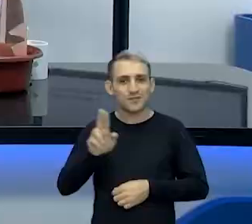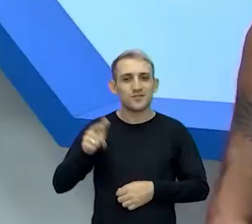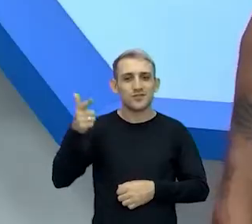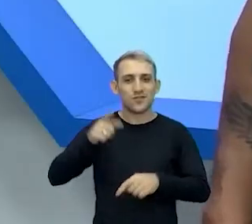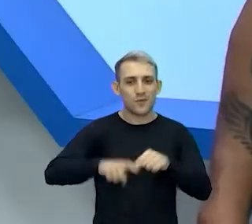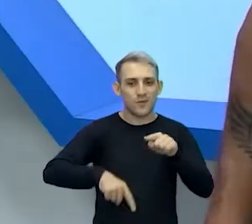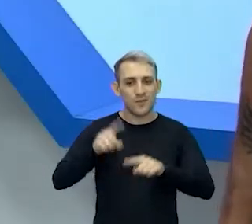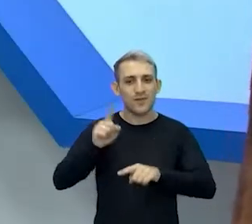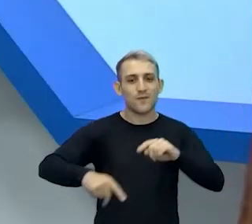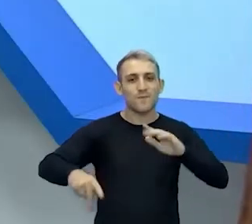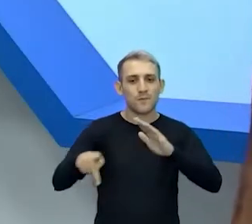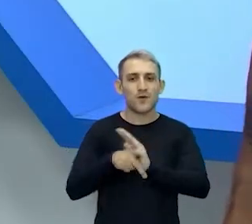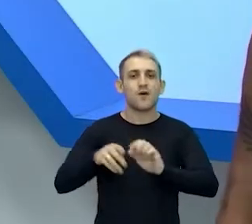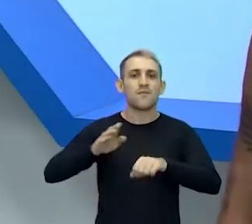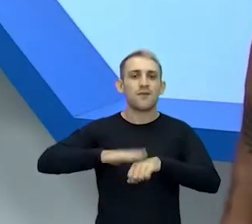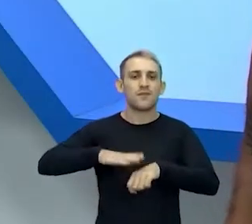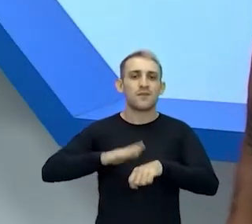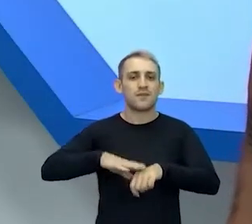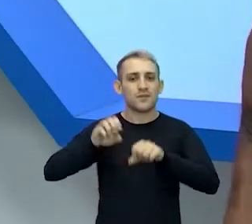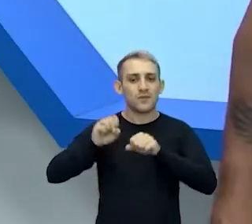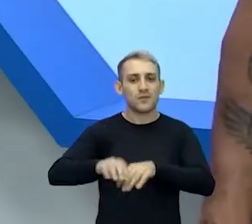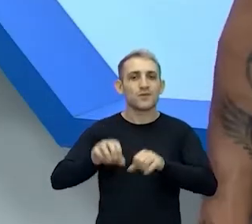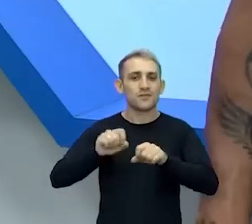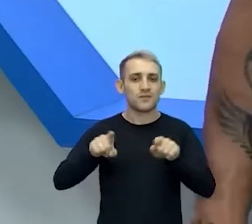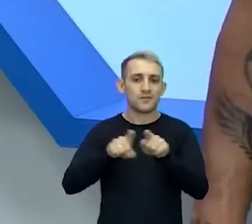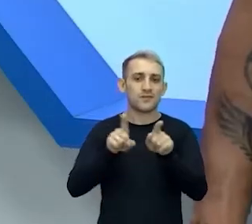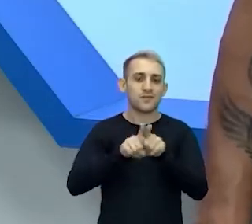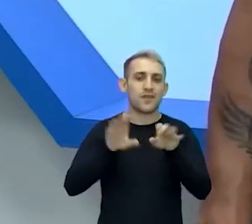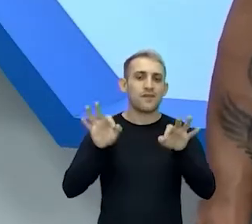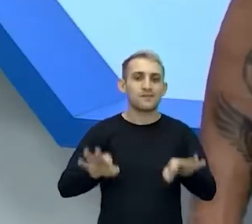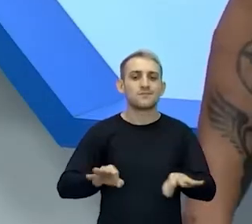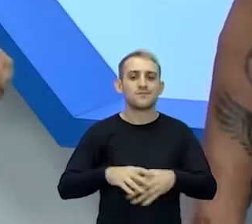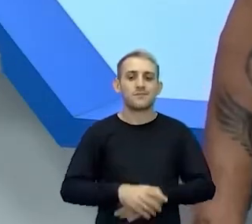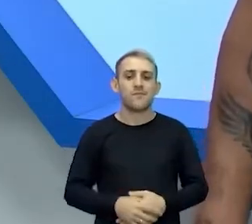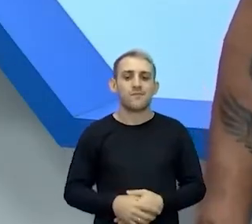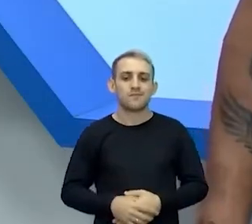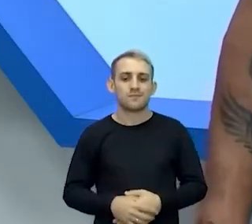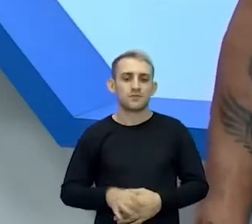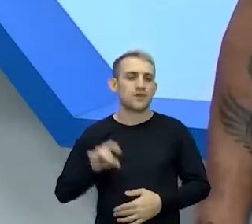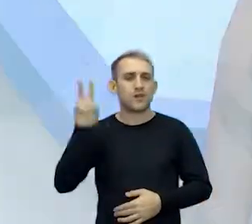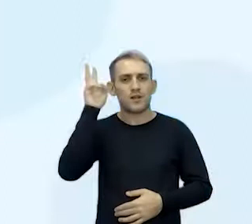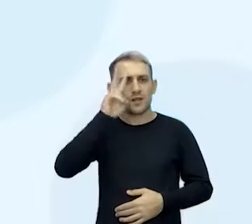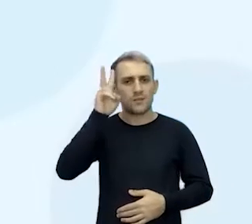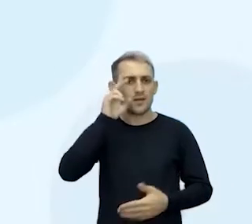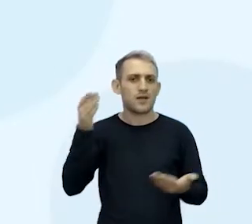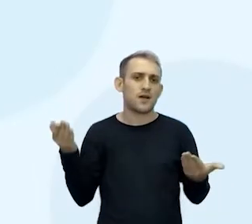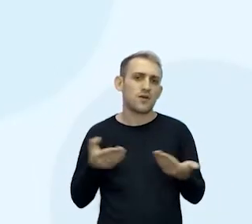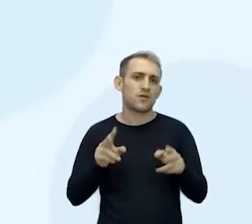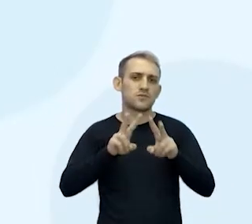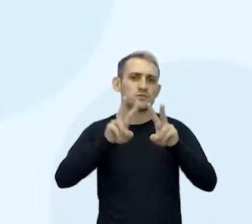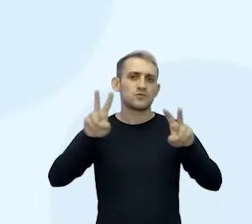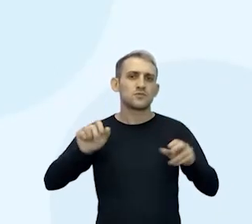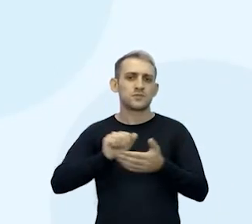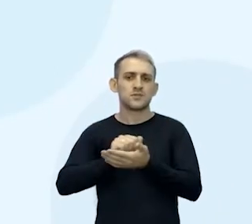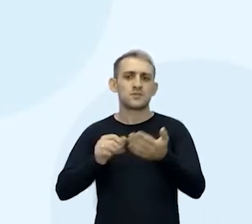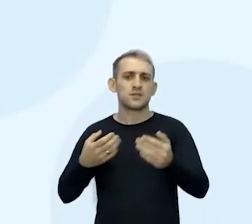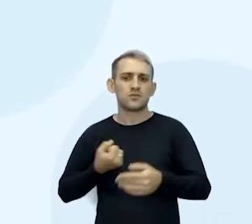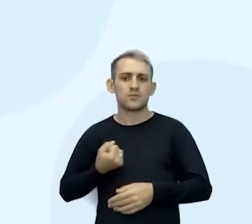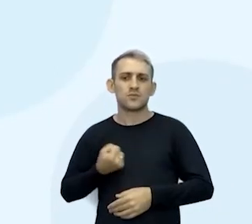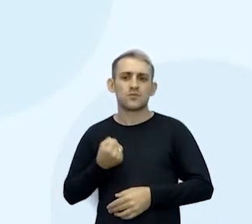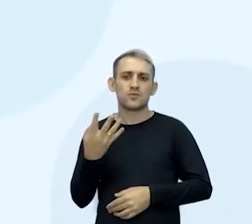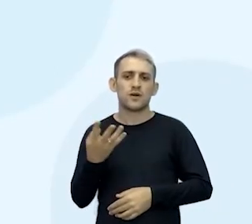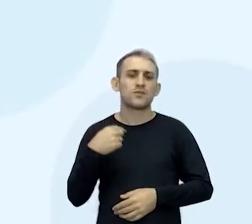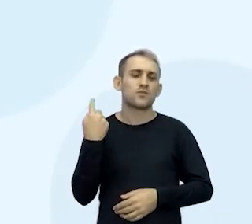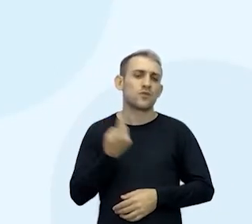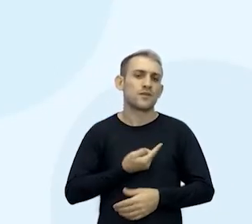uma finalidade educativa, tá certo? Aí. Bom, então, só retomando aí a parte da nossa atividade, a gente